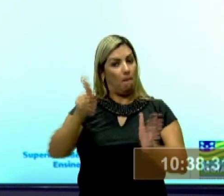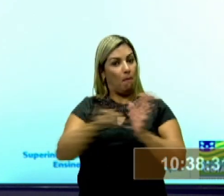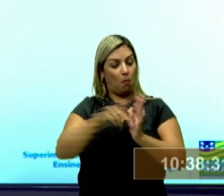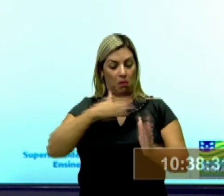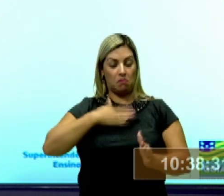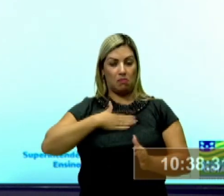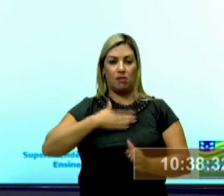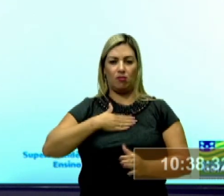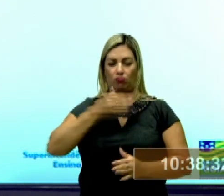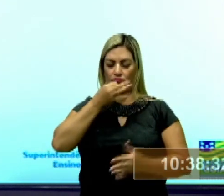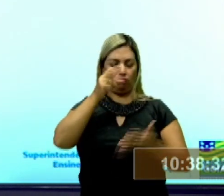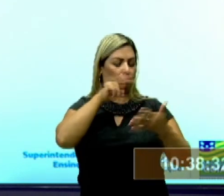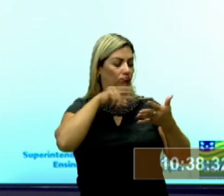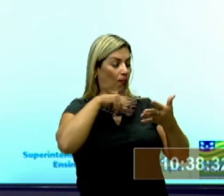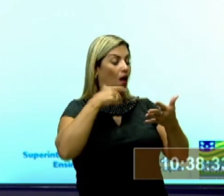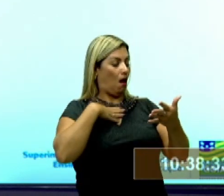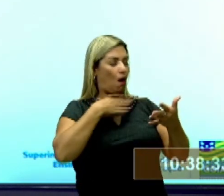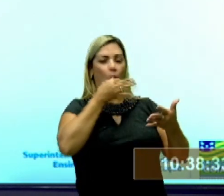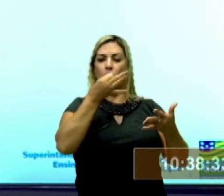ele leu.